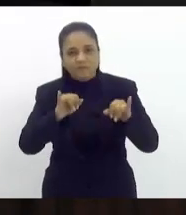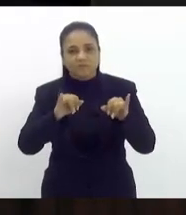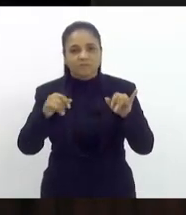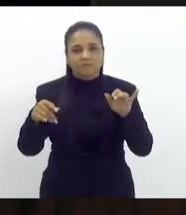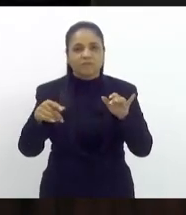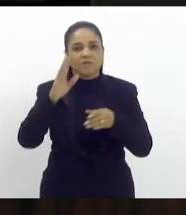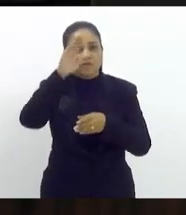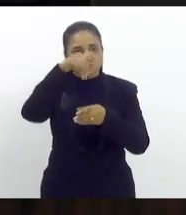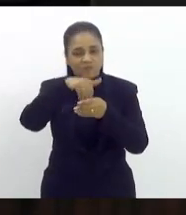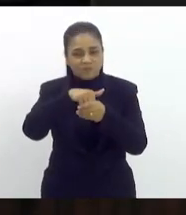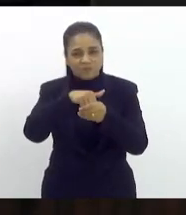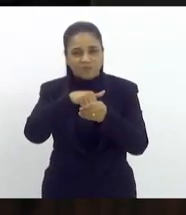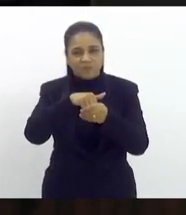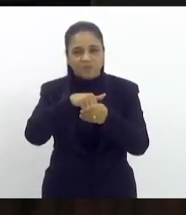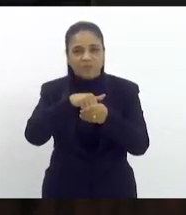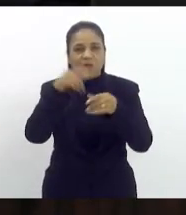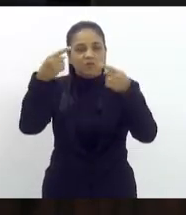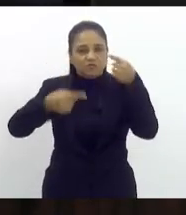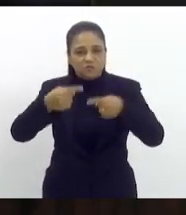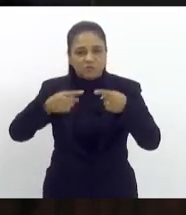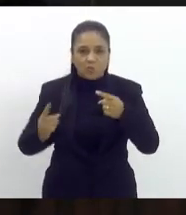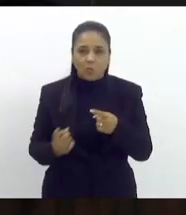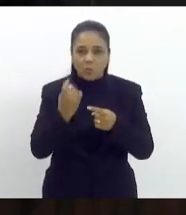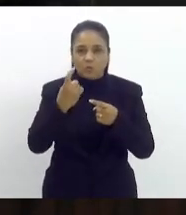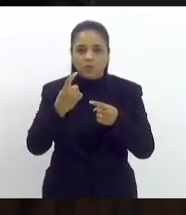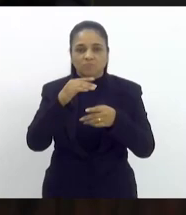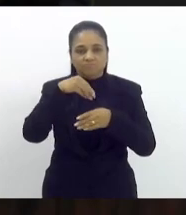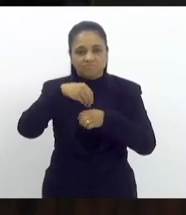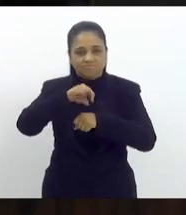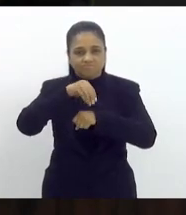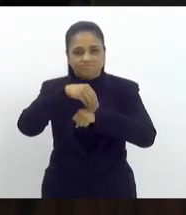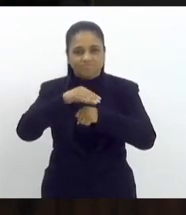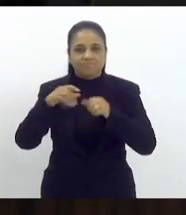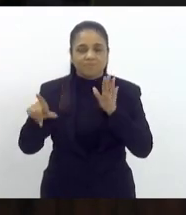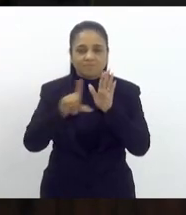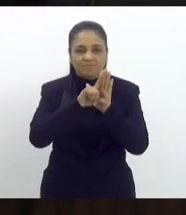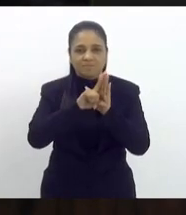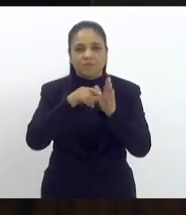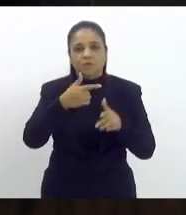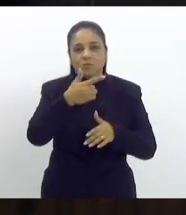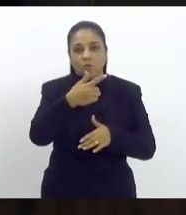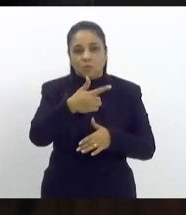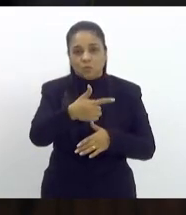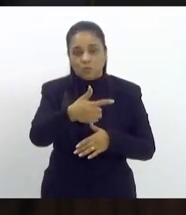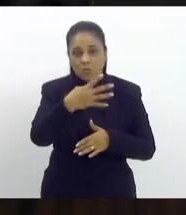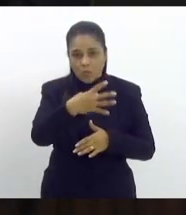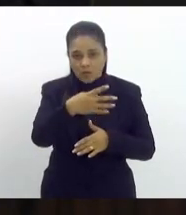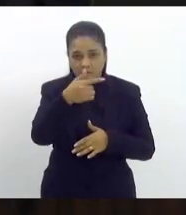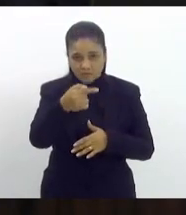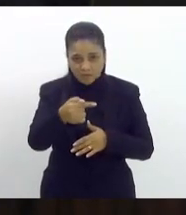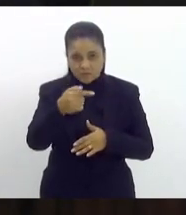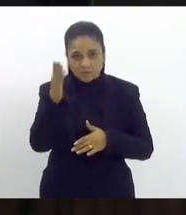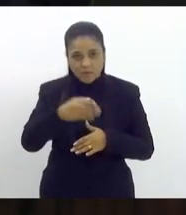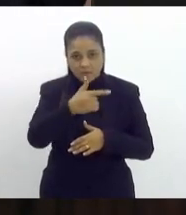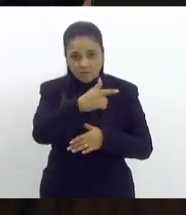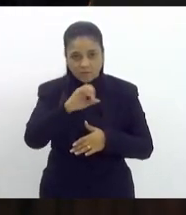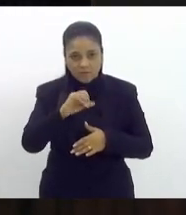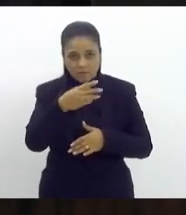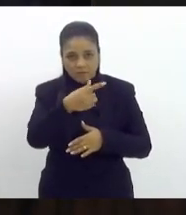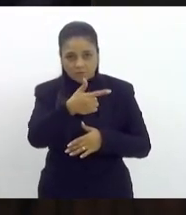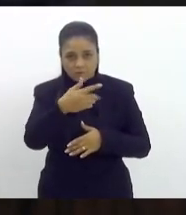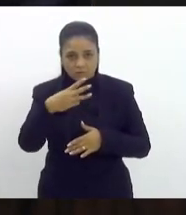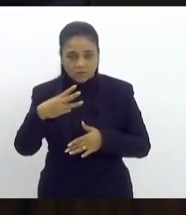em votação em discussão única indicação Legislativa número 47 de 23 de autoria Deputado